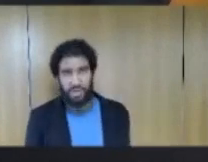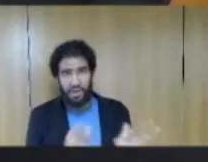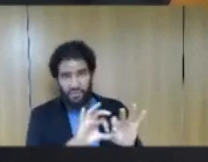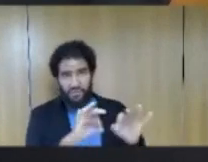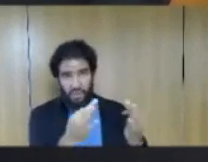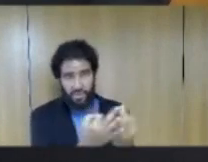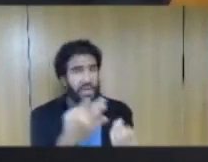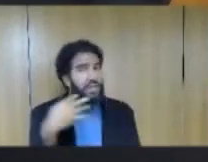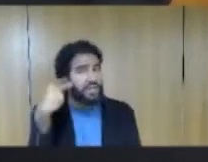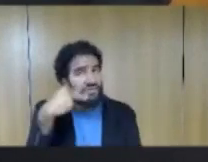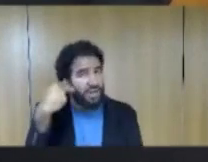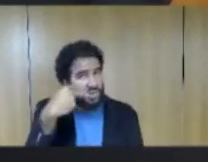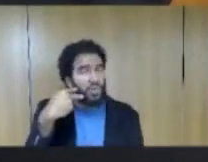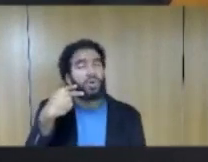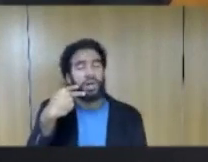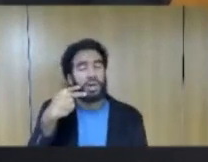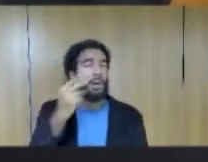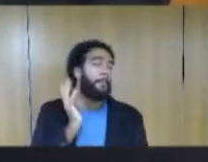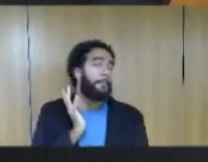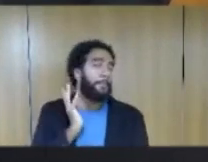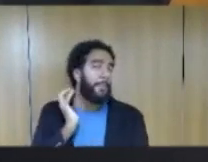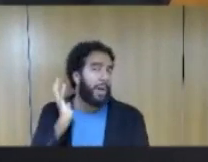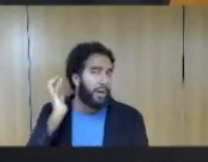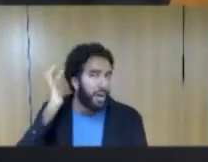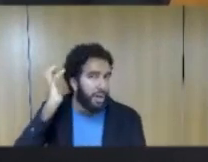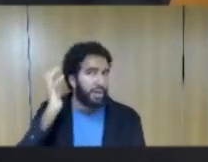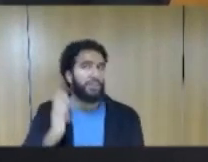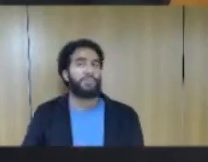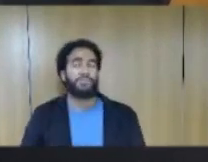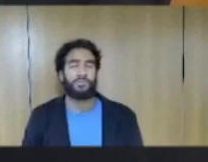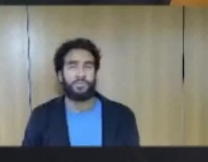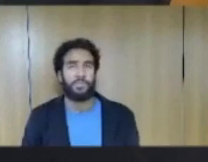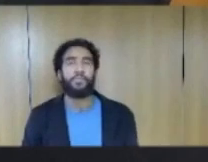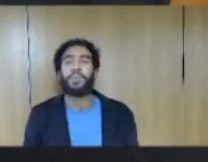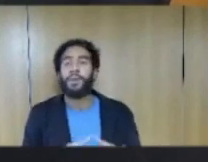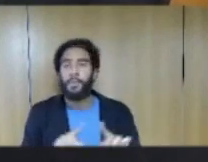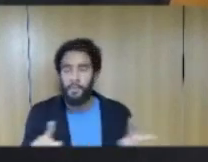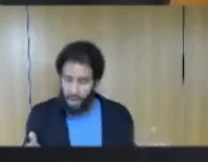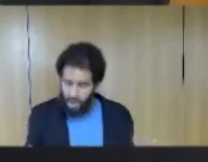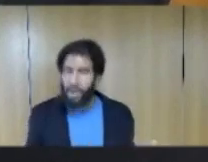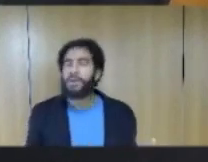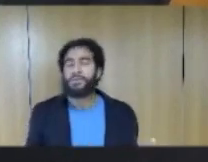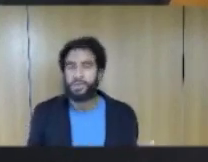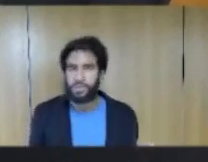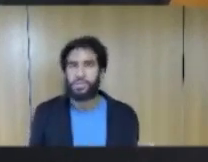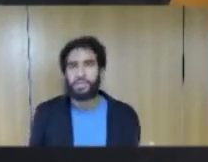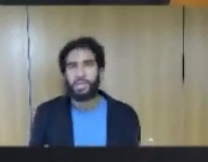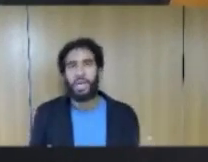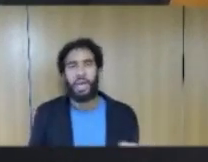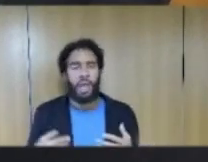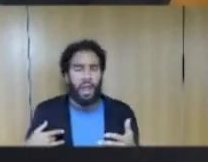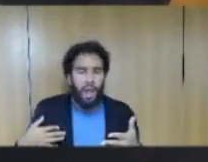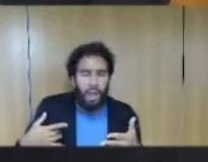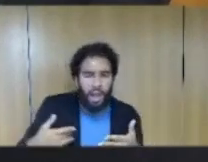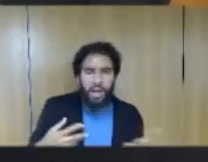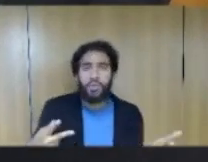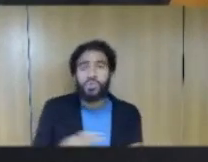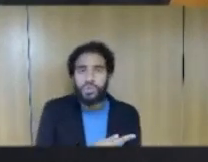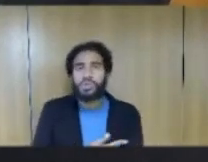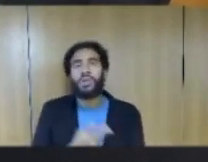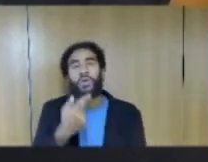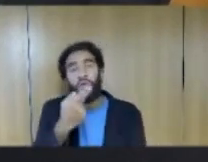família da vereadora Marielle mas quero dedicar esse êxito as polícias